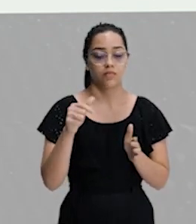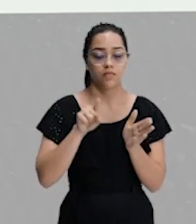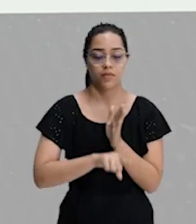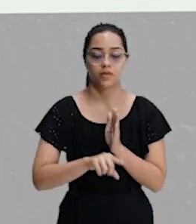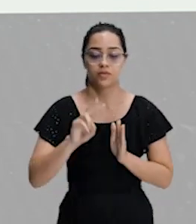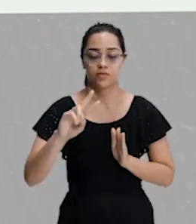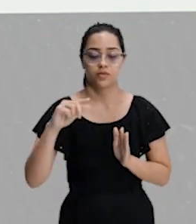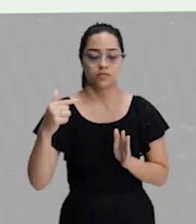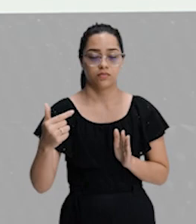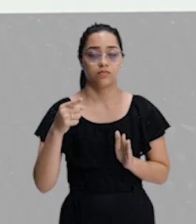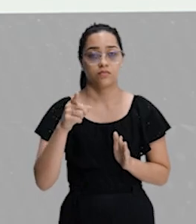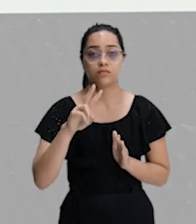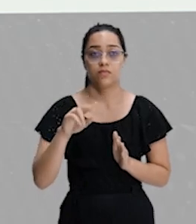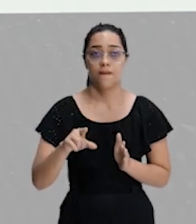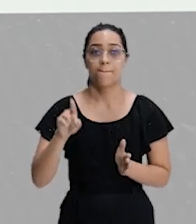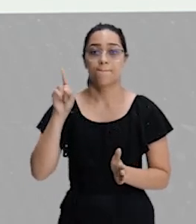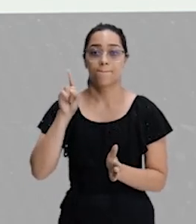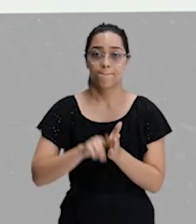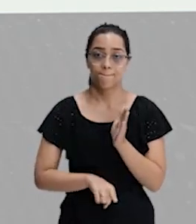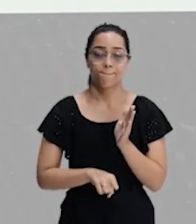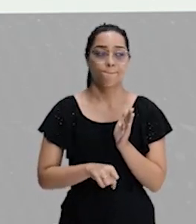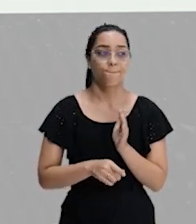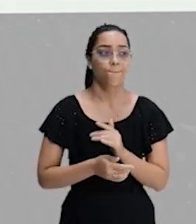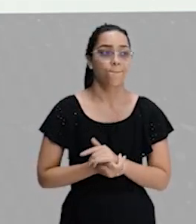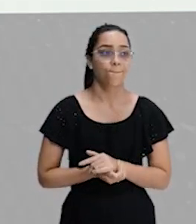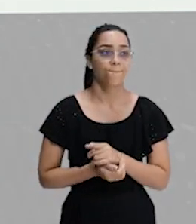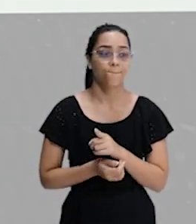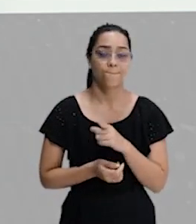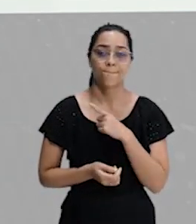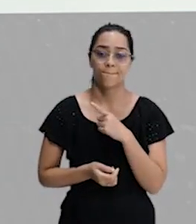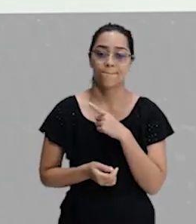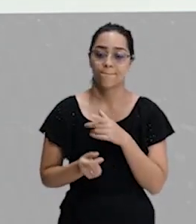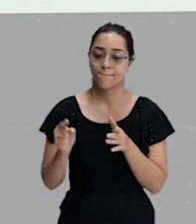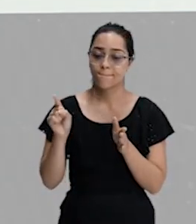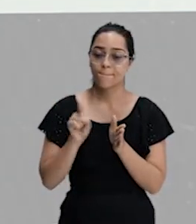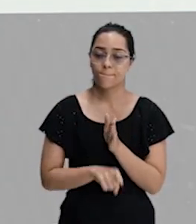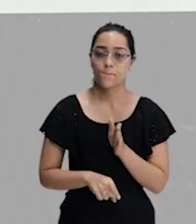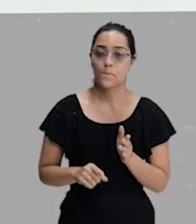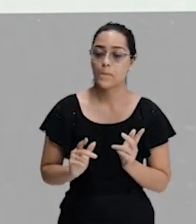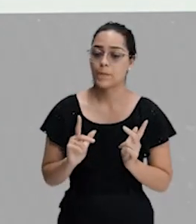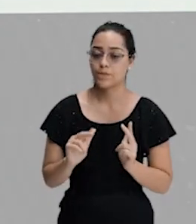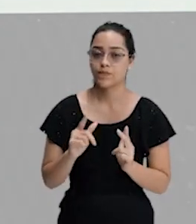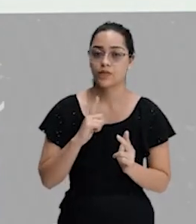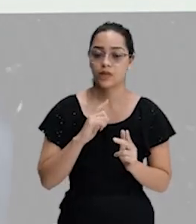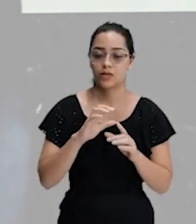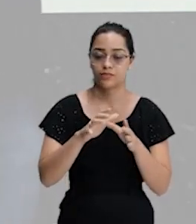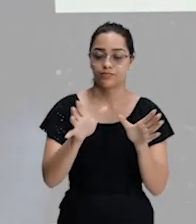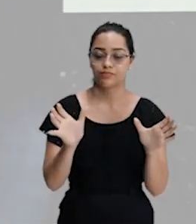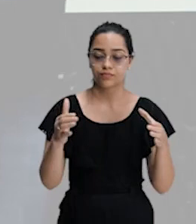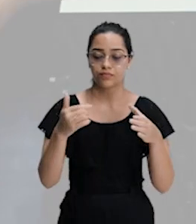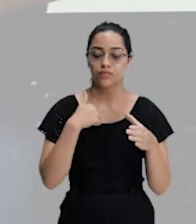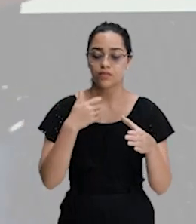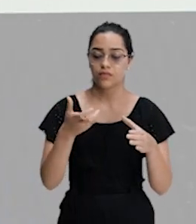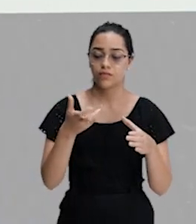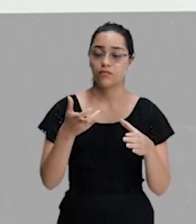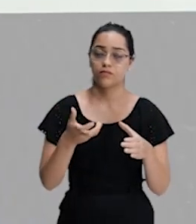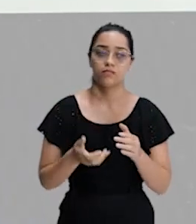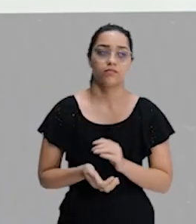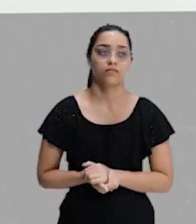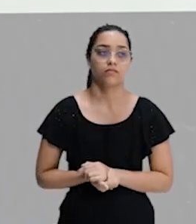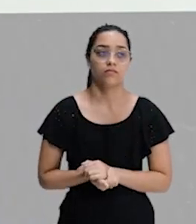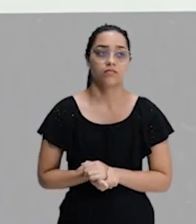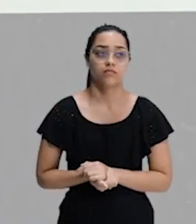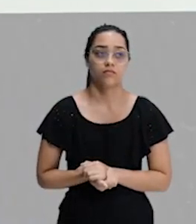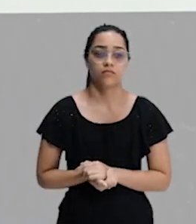menos V2. Você vai subtrair. Tá? Você vai tirar a parte de dentro para ficar só as bordas, só o que eu quero. Tá? Uma